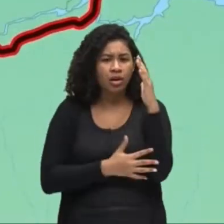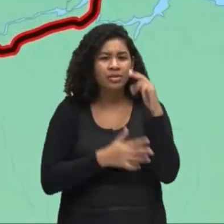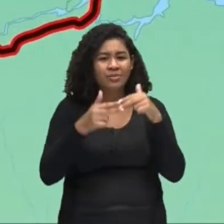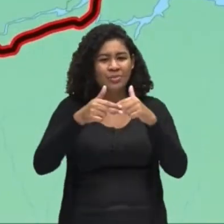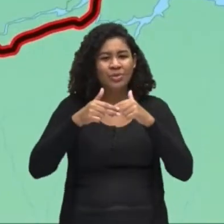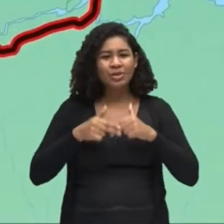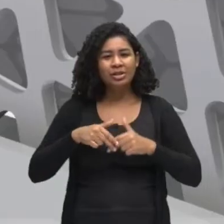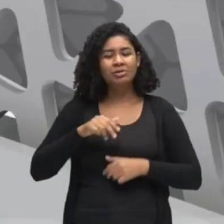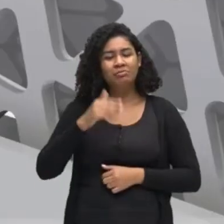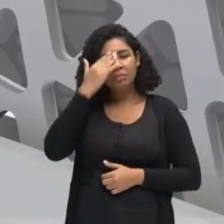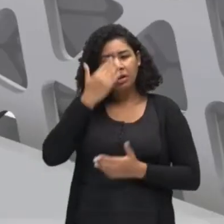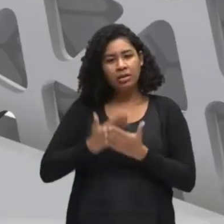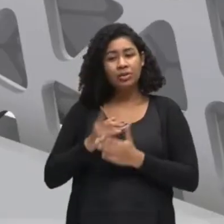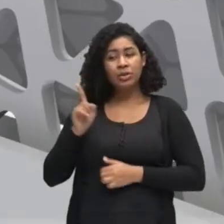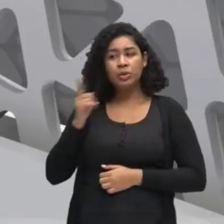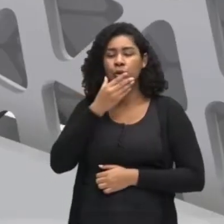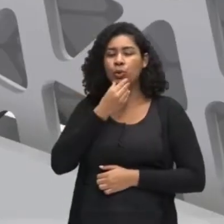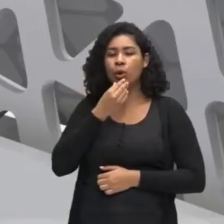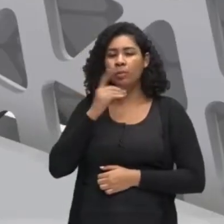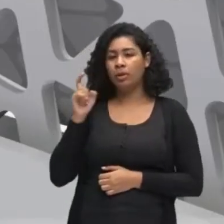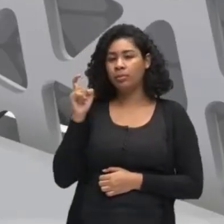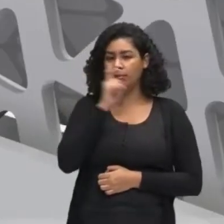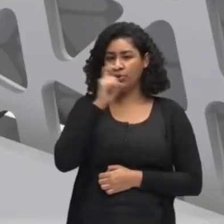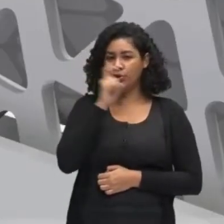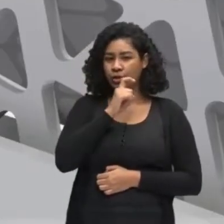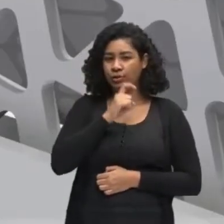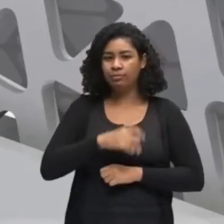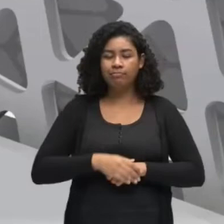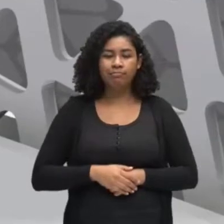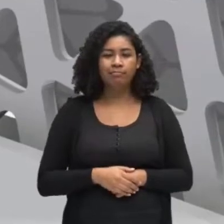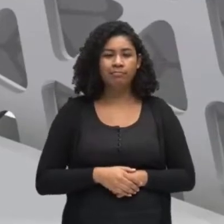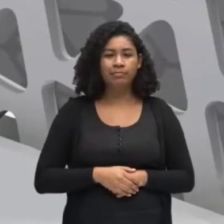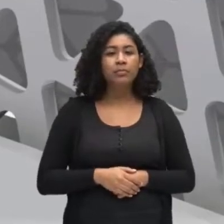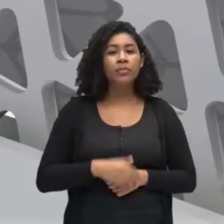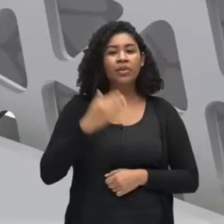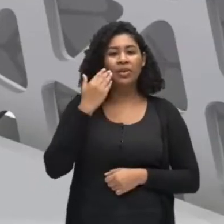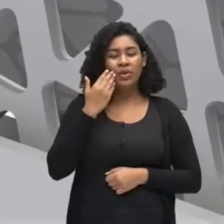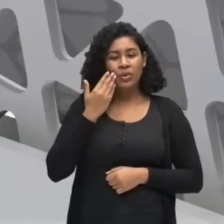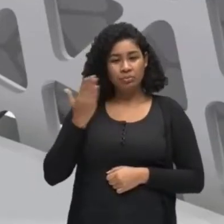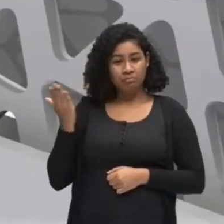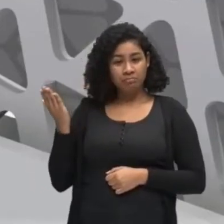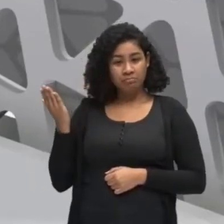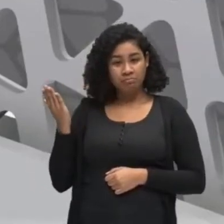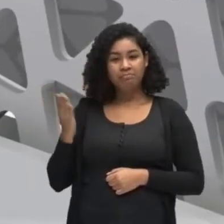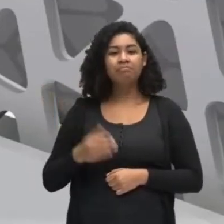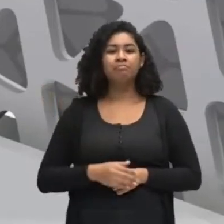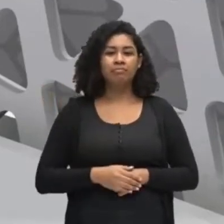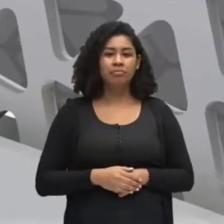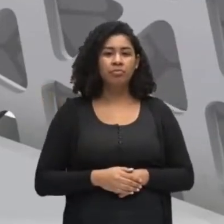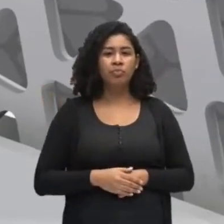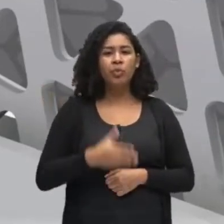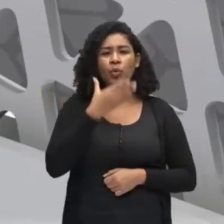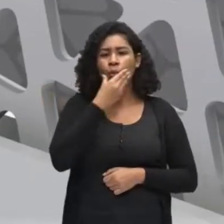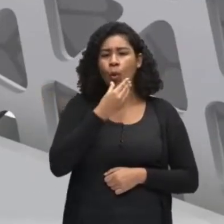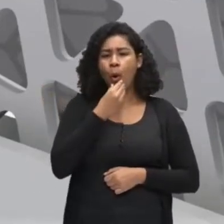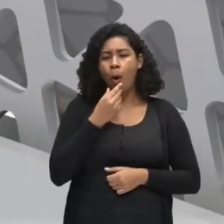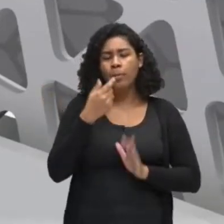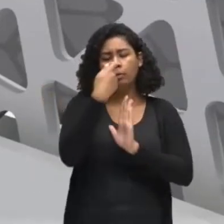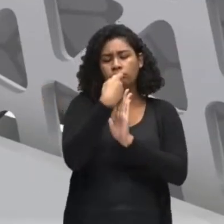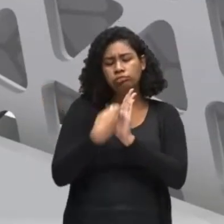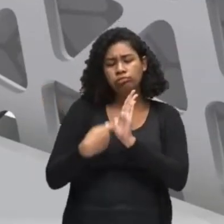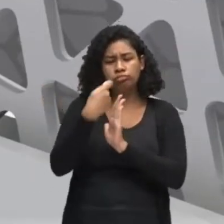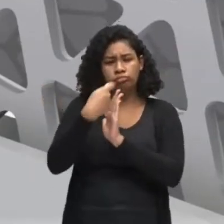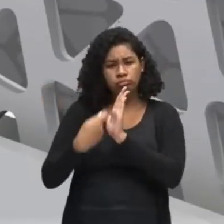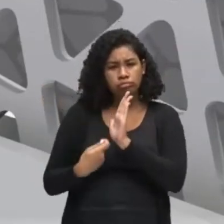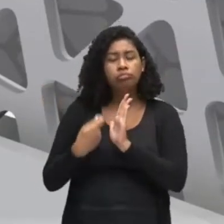mentido. Aí, o cronista que esteve com Orellana se chamava Carvajal, né, em espanhol.